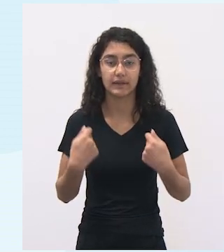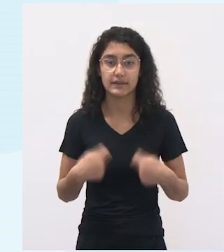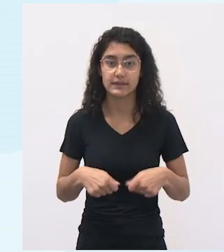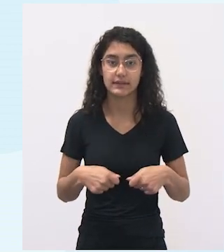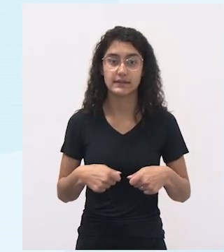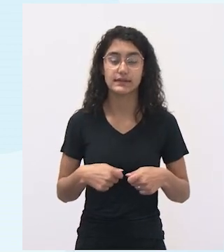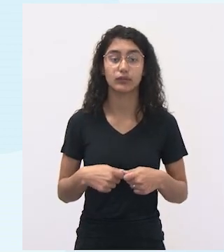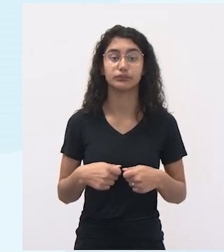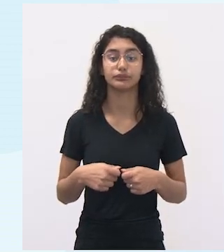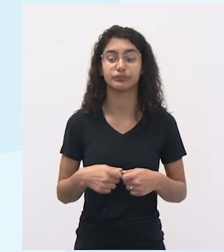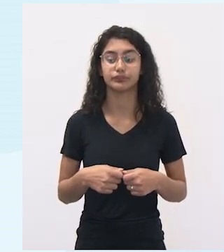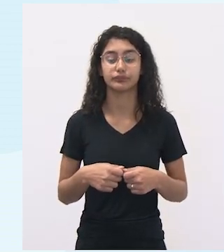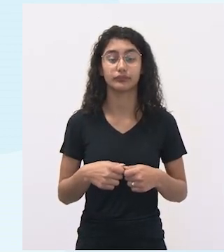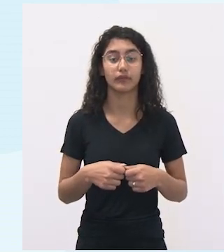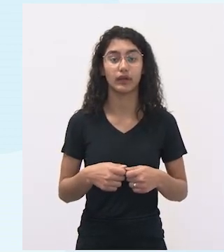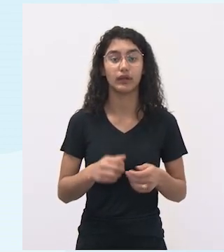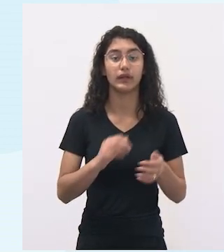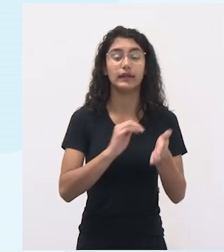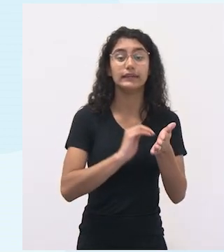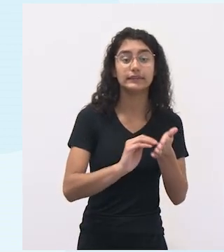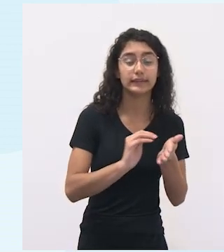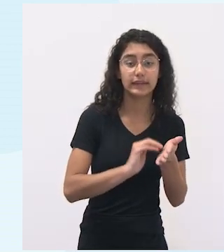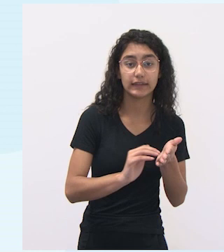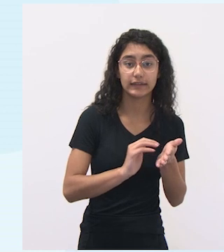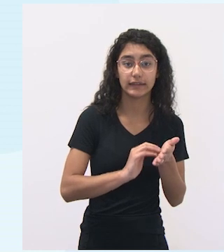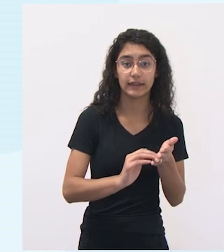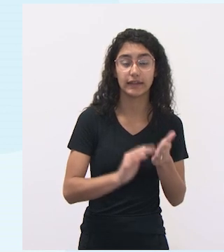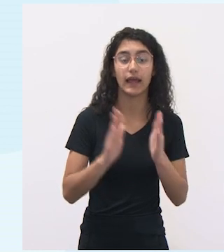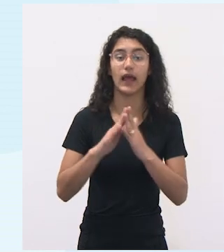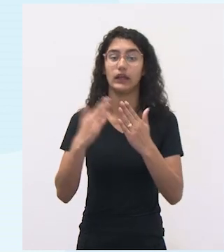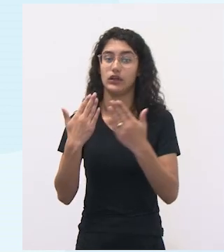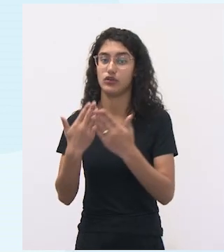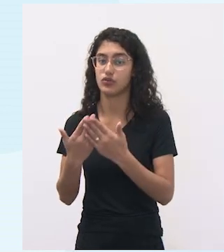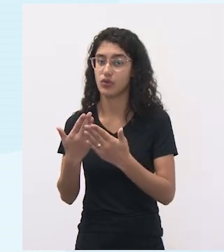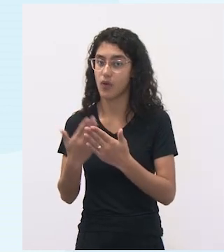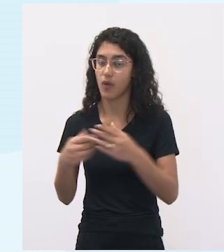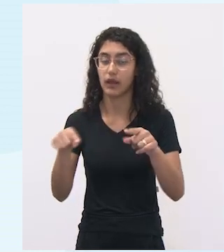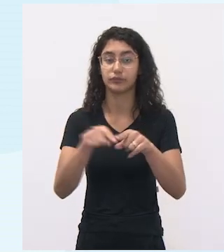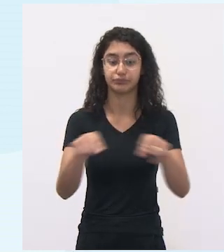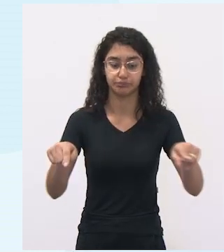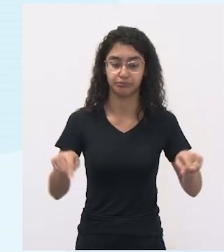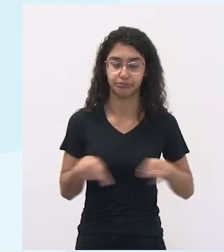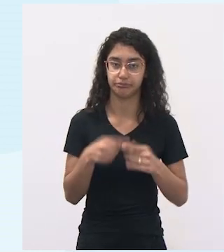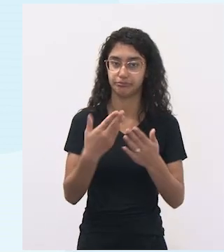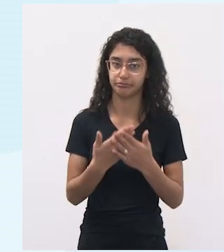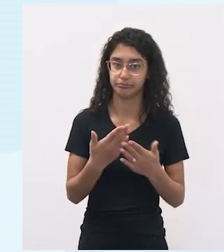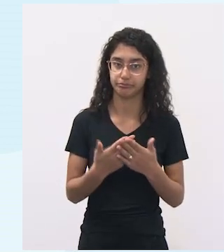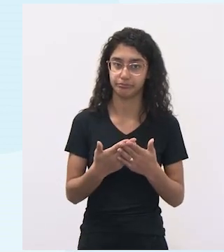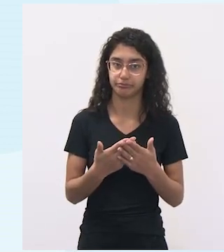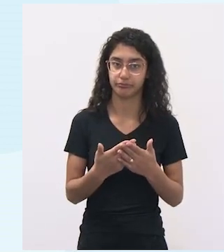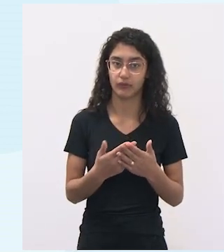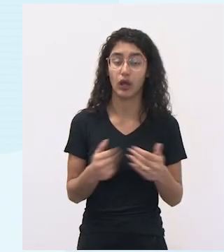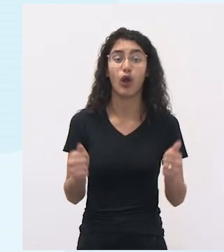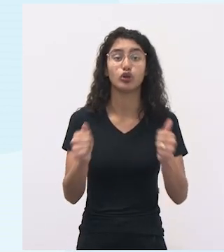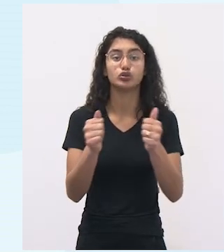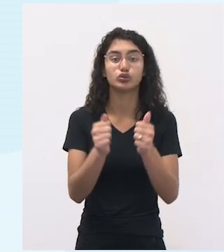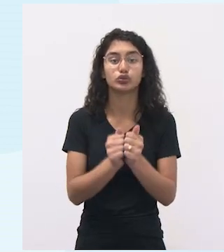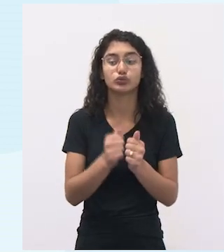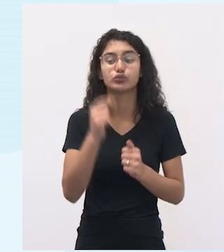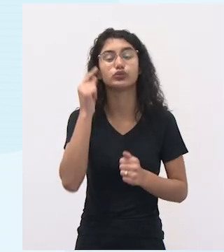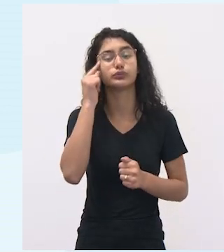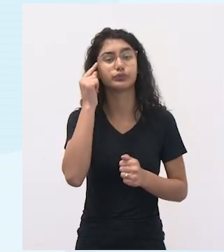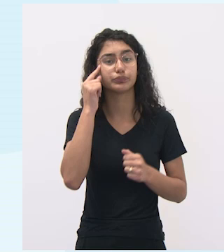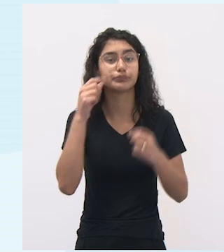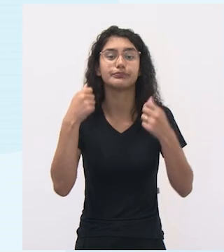articuladas entre secretaria, escola e sala de aula. Então, precisamos pensar juntos, por isso ela é